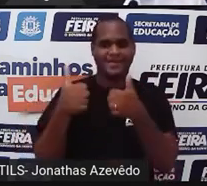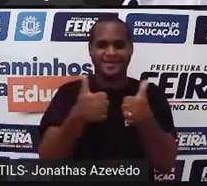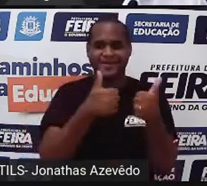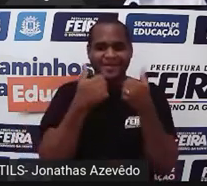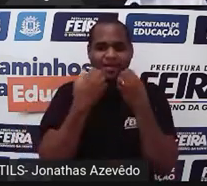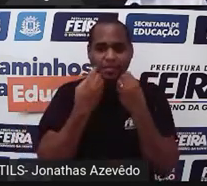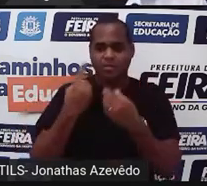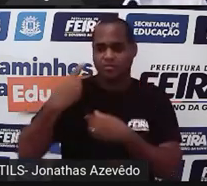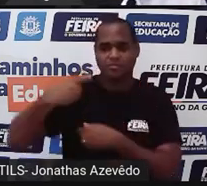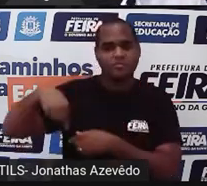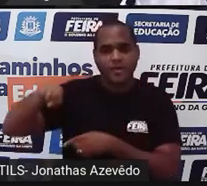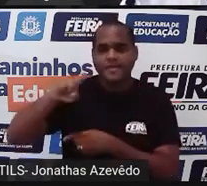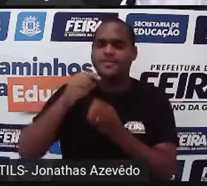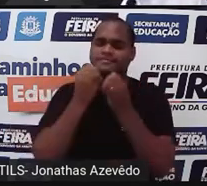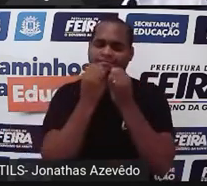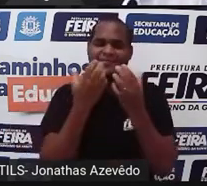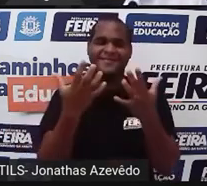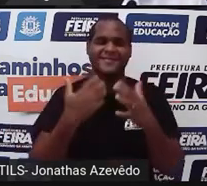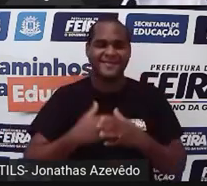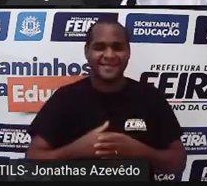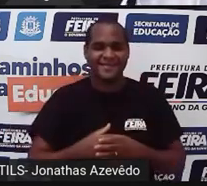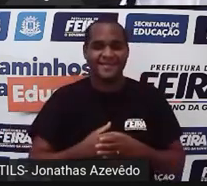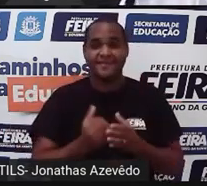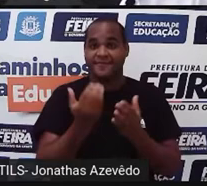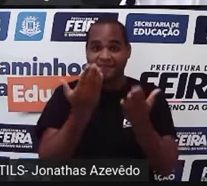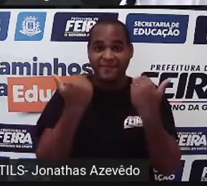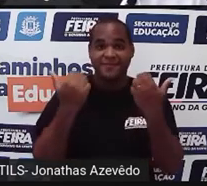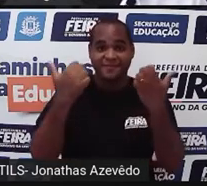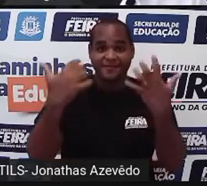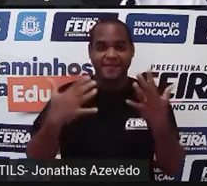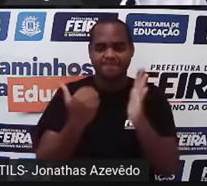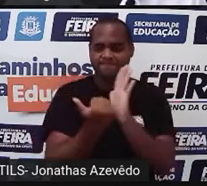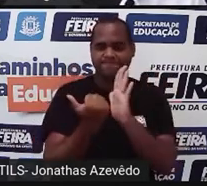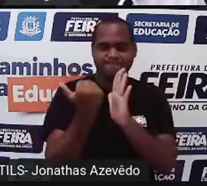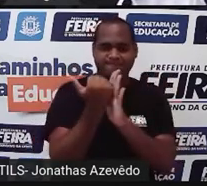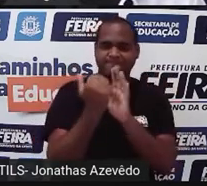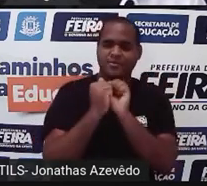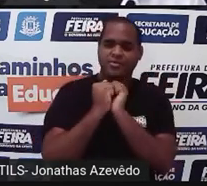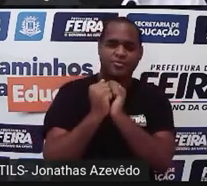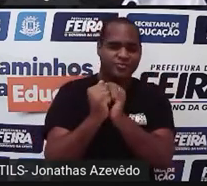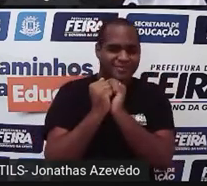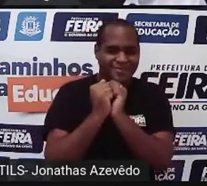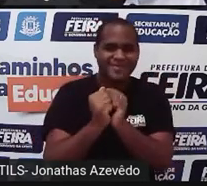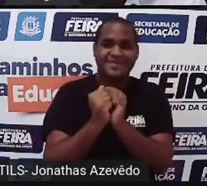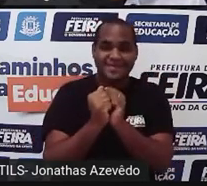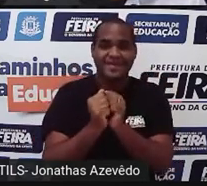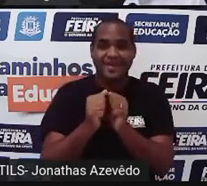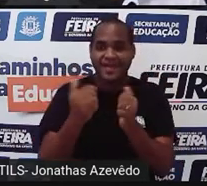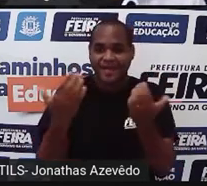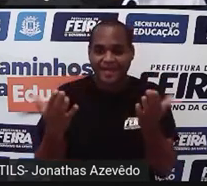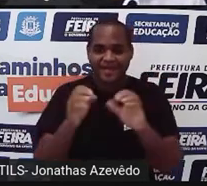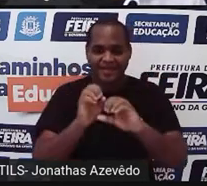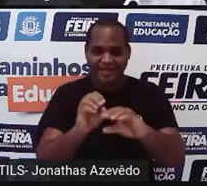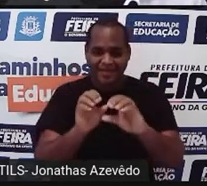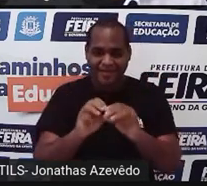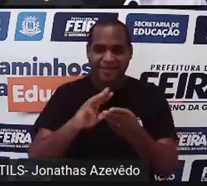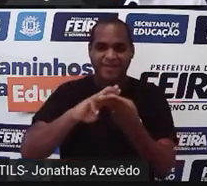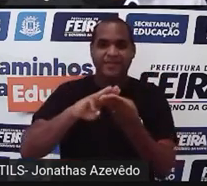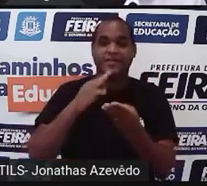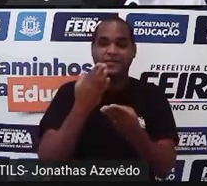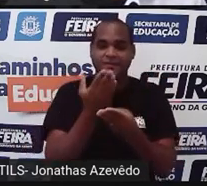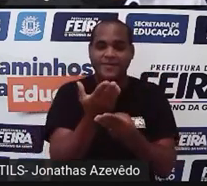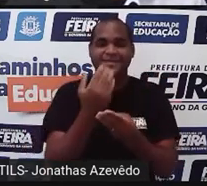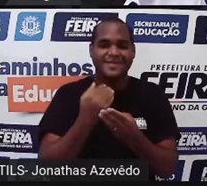bem conosco? Vamos lá, mais uma vez, juntos, aula de matemática para você